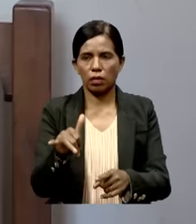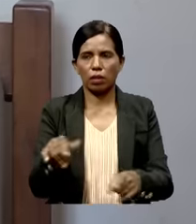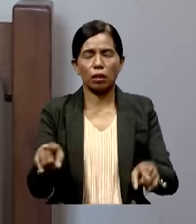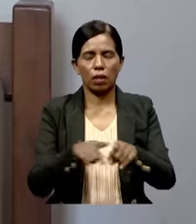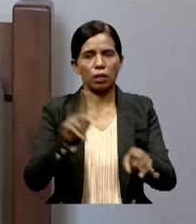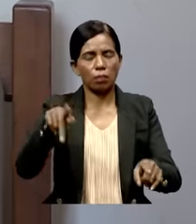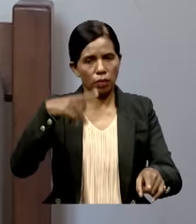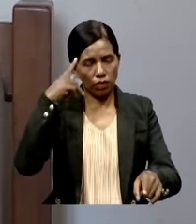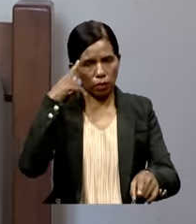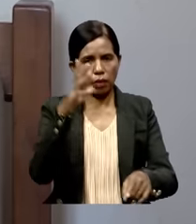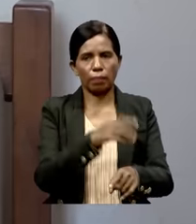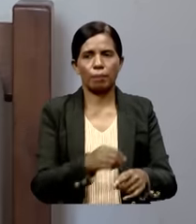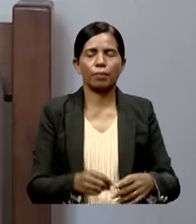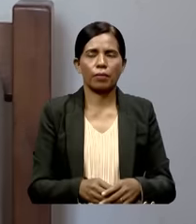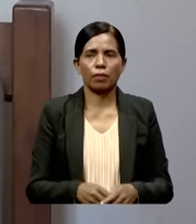público, né,